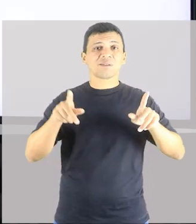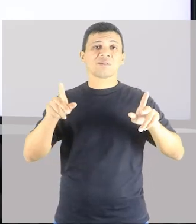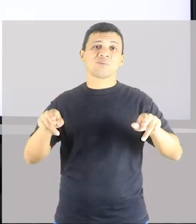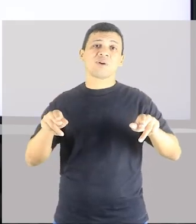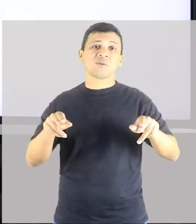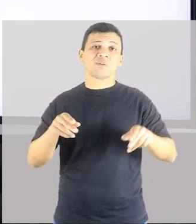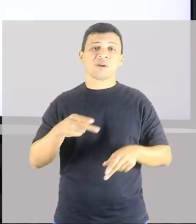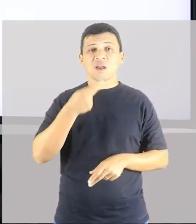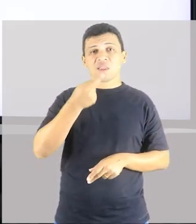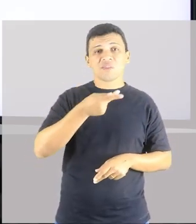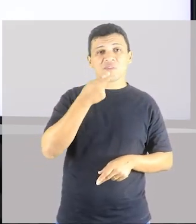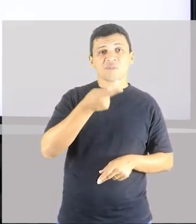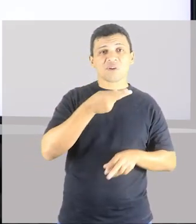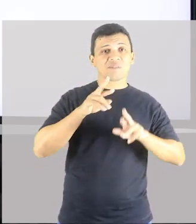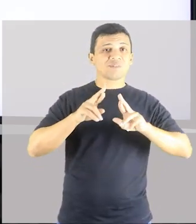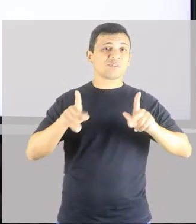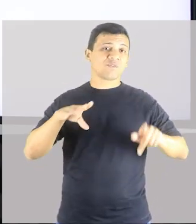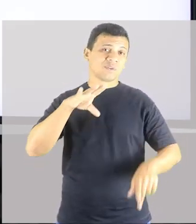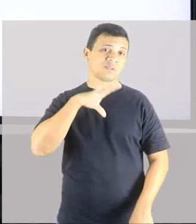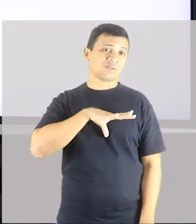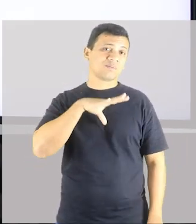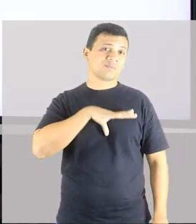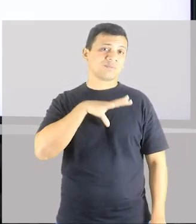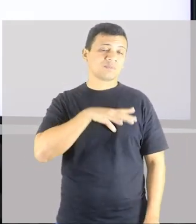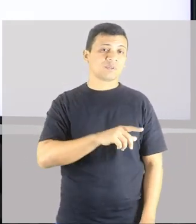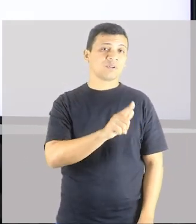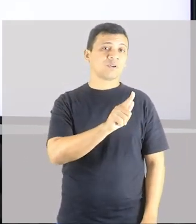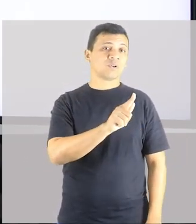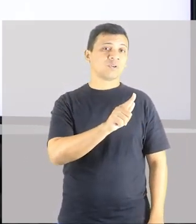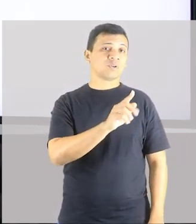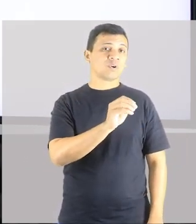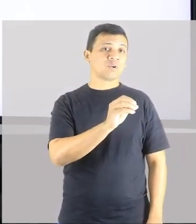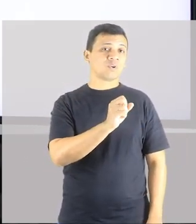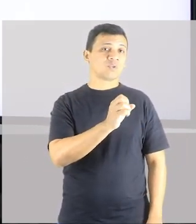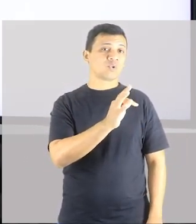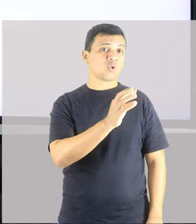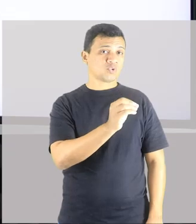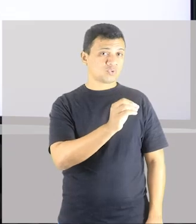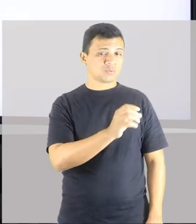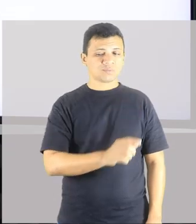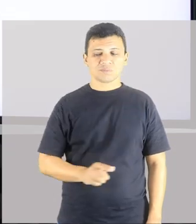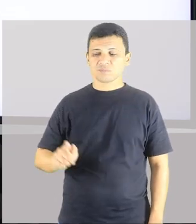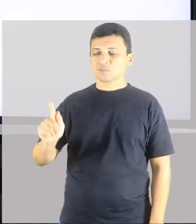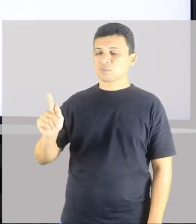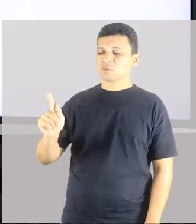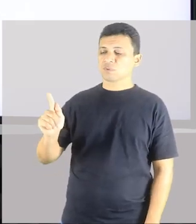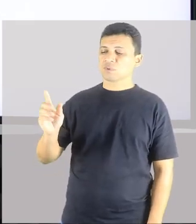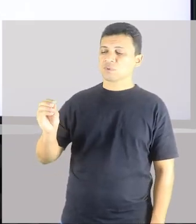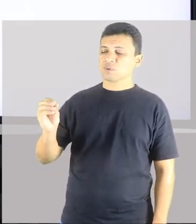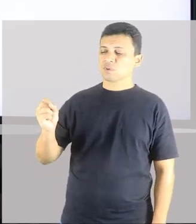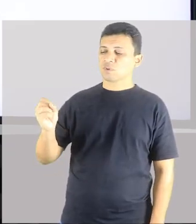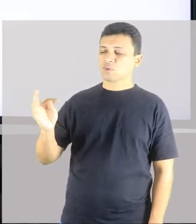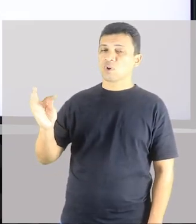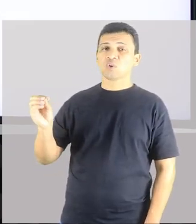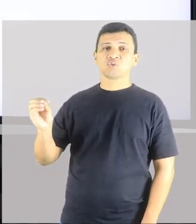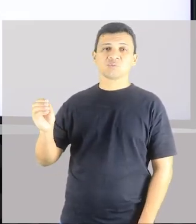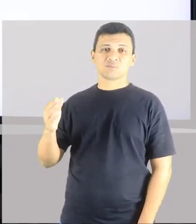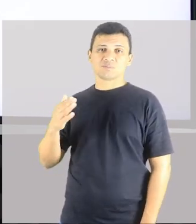que têm pronúncias diferentes em língua portuguesa. O gosto, som fechado, e gosto, som